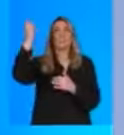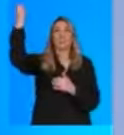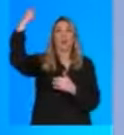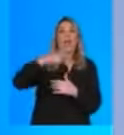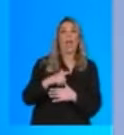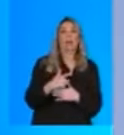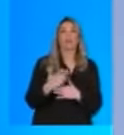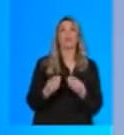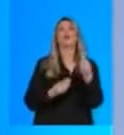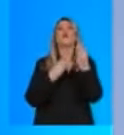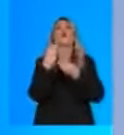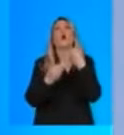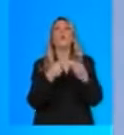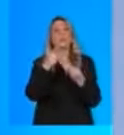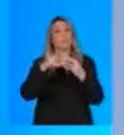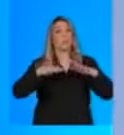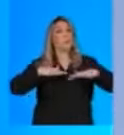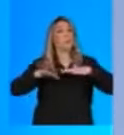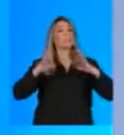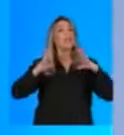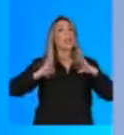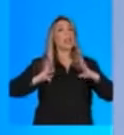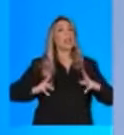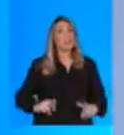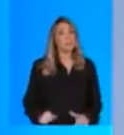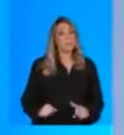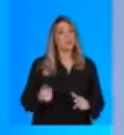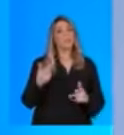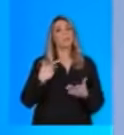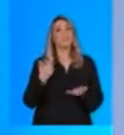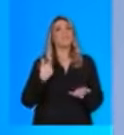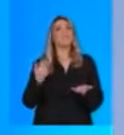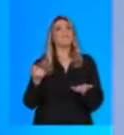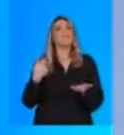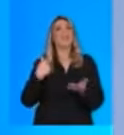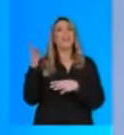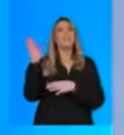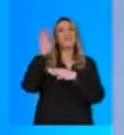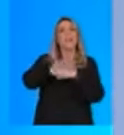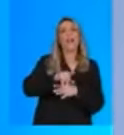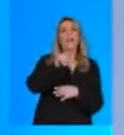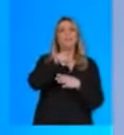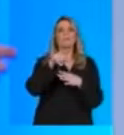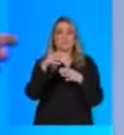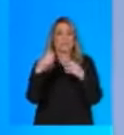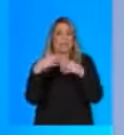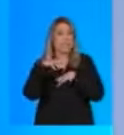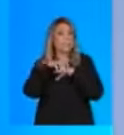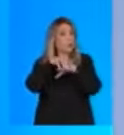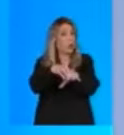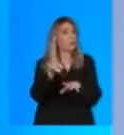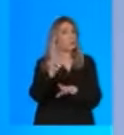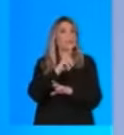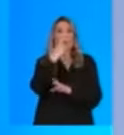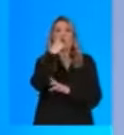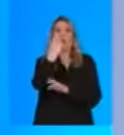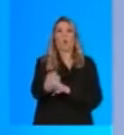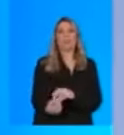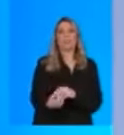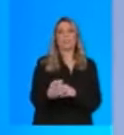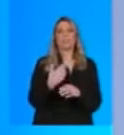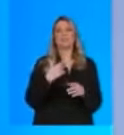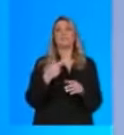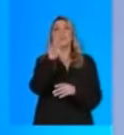por exemplo uma mobilidade mais limpa apostar em meios de transporte não poluentes apostar por exemplo em meos de